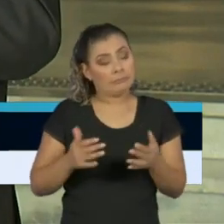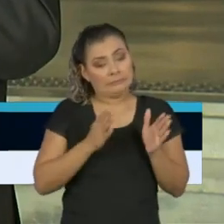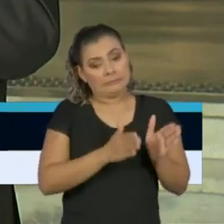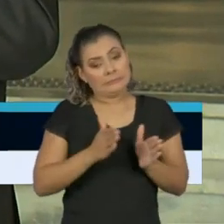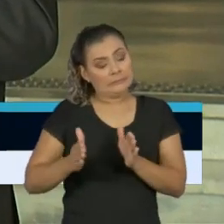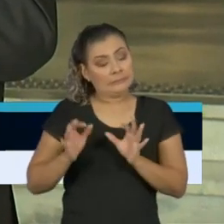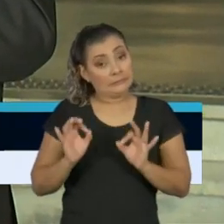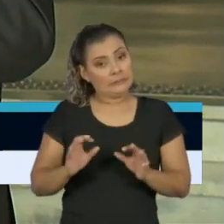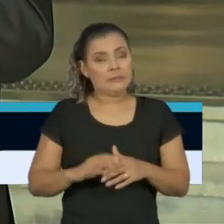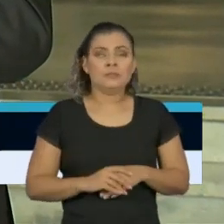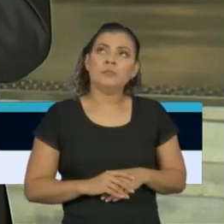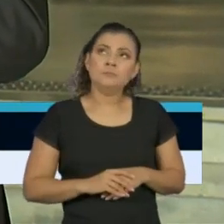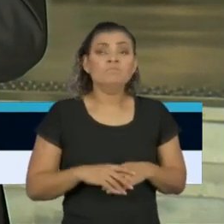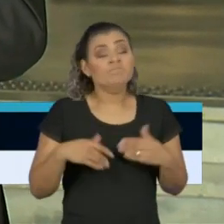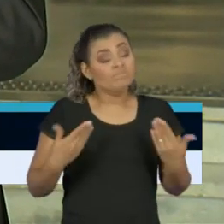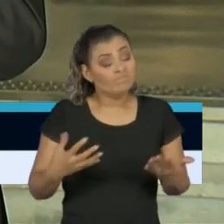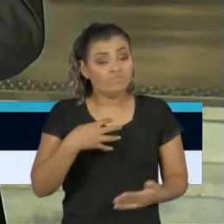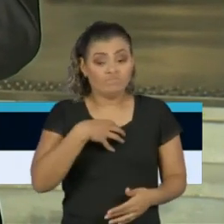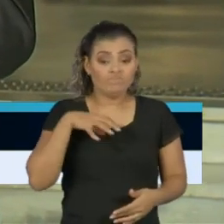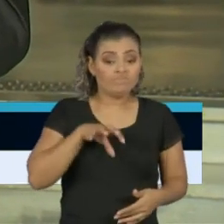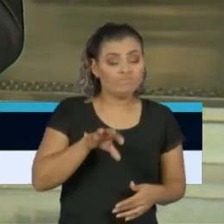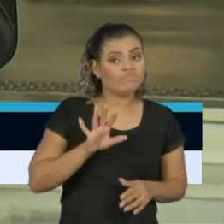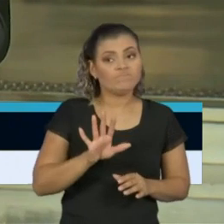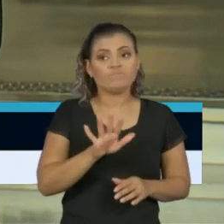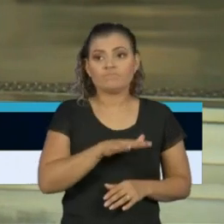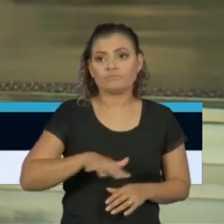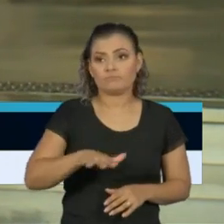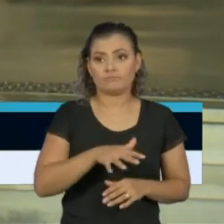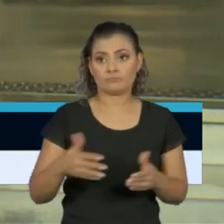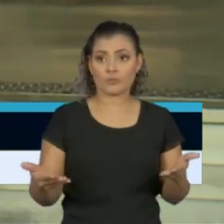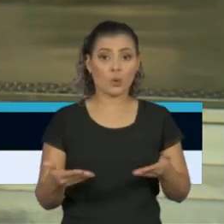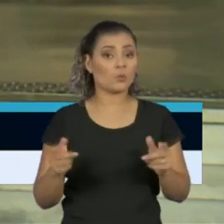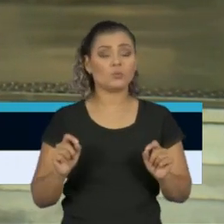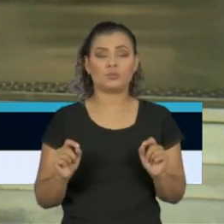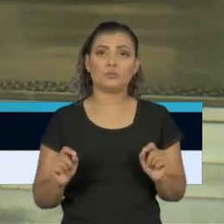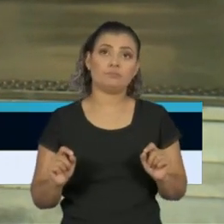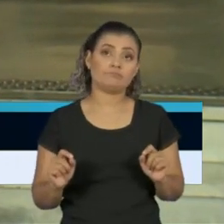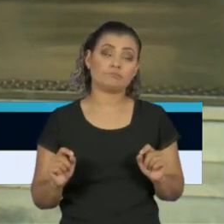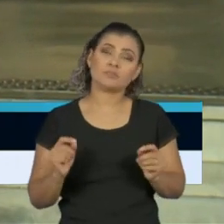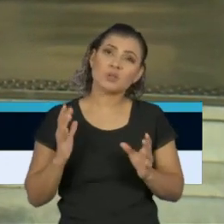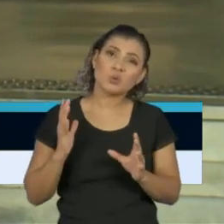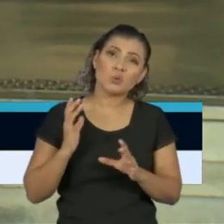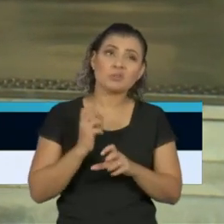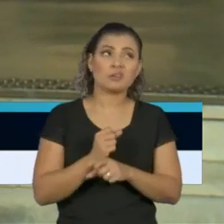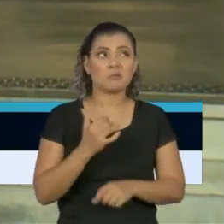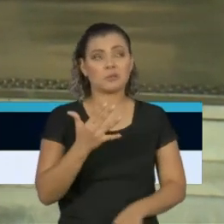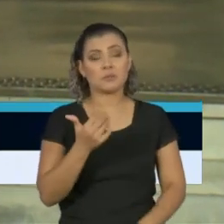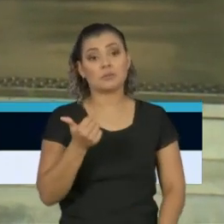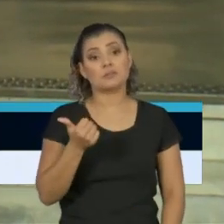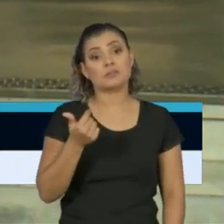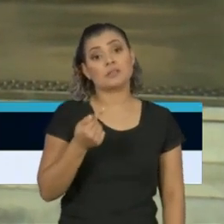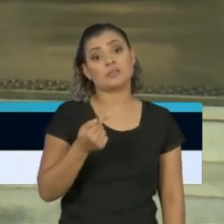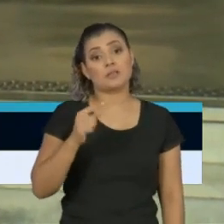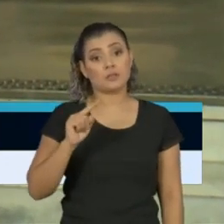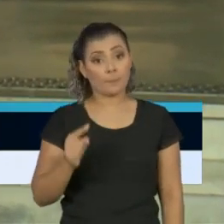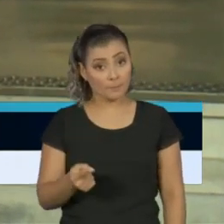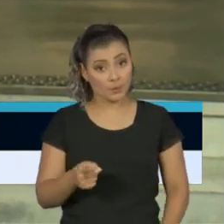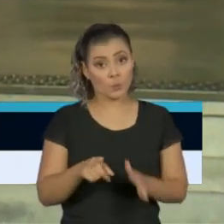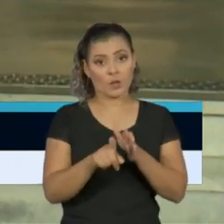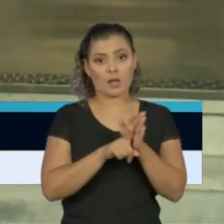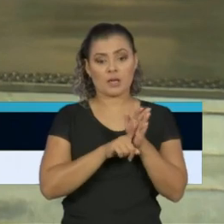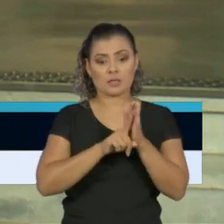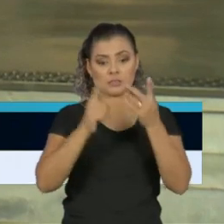exame. Nesse sentido, nós estamos hoje com aproximadamente 17 mil